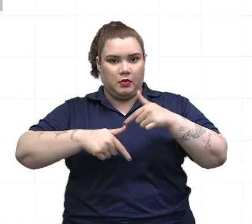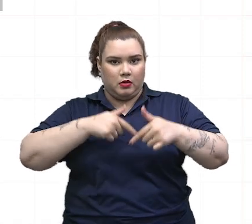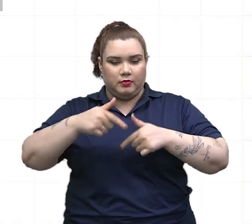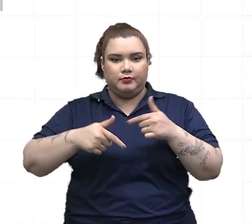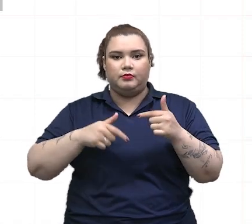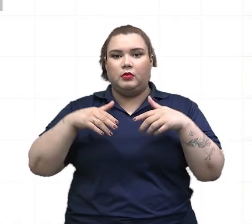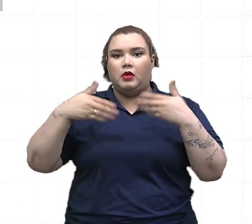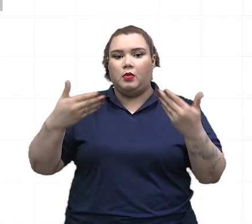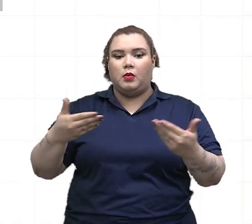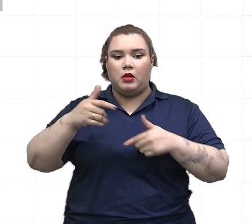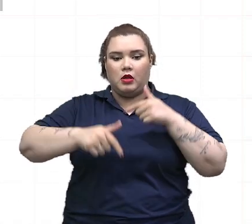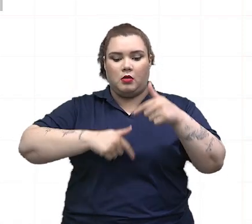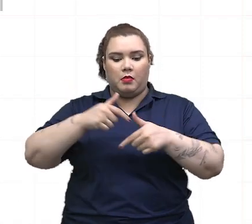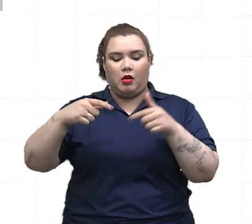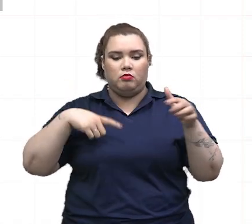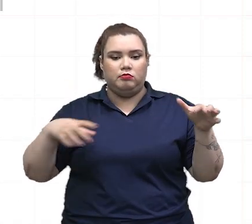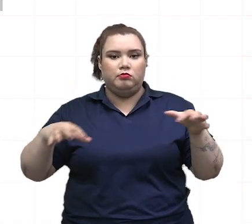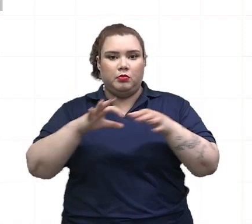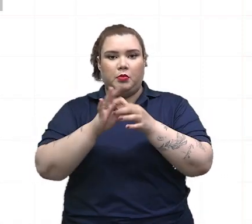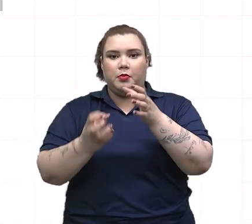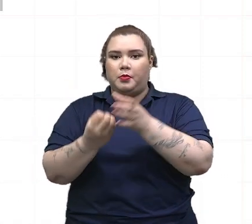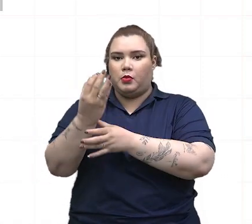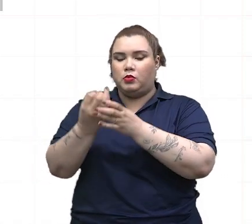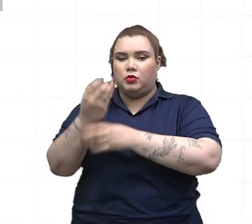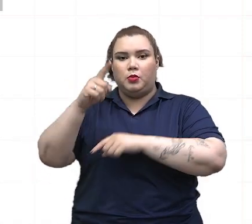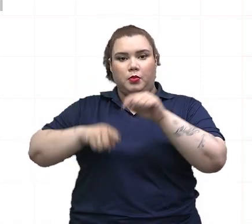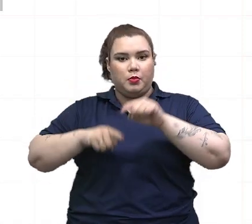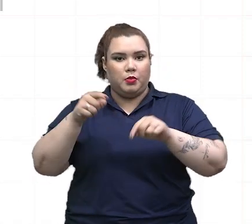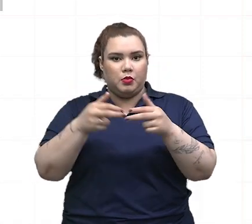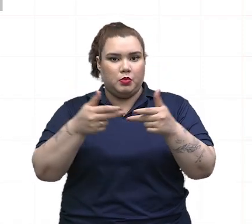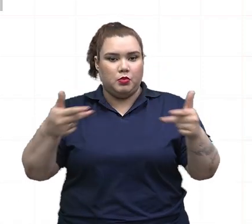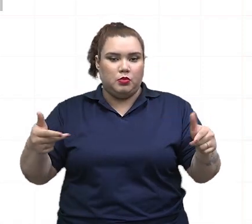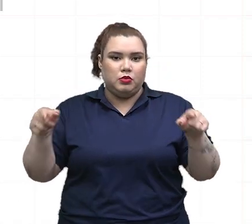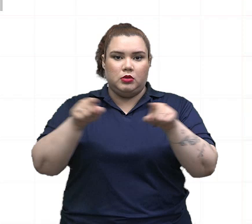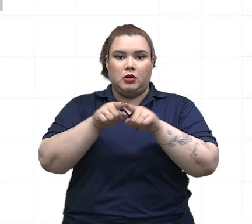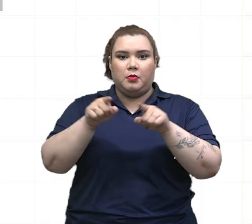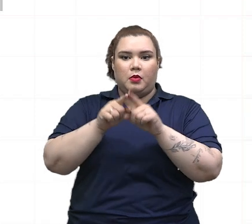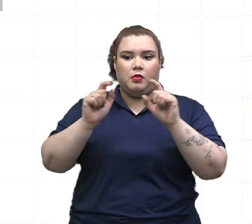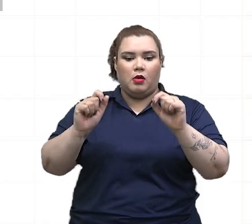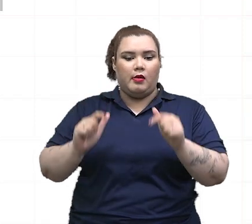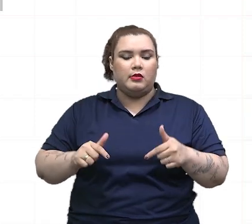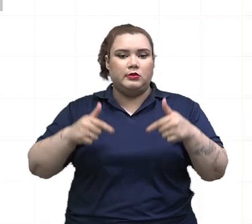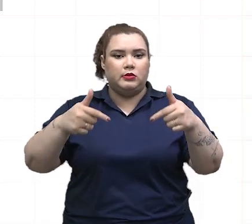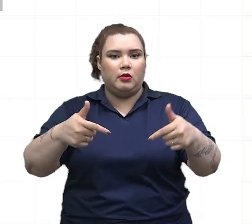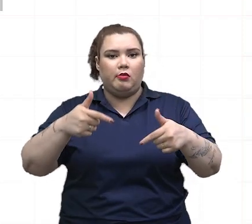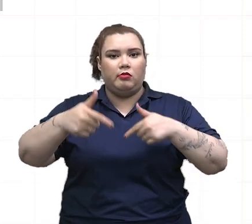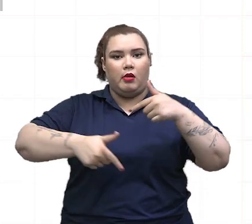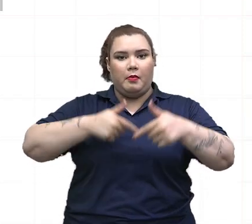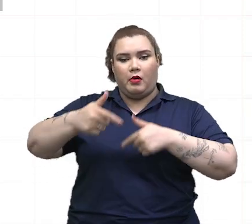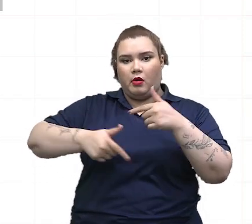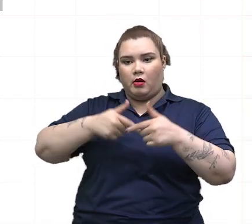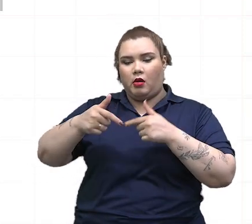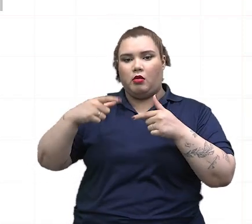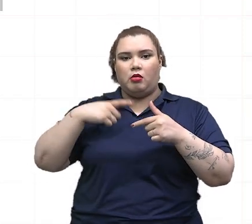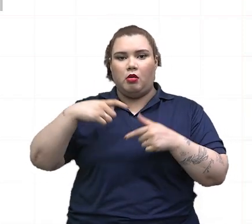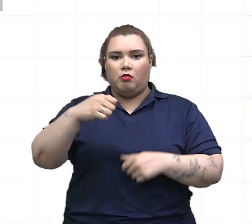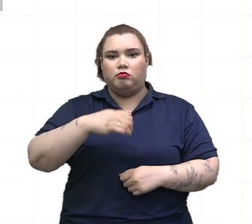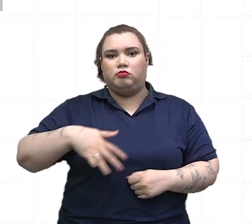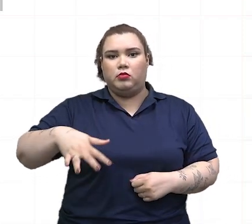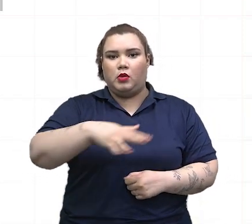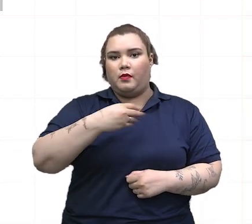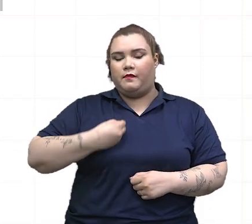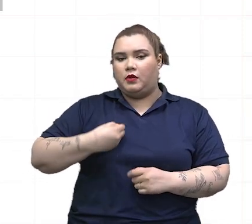O trabalho envolve a produção de mercadorias e a realização de tarefas que abrangem toda a vida